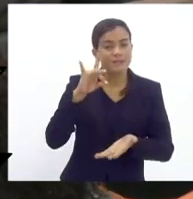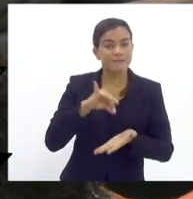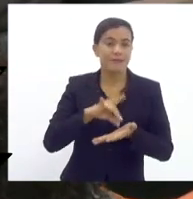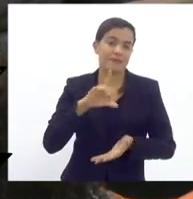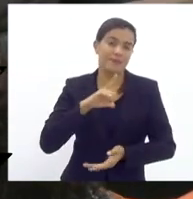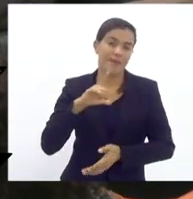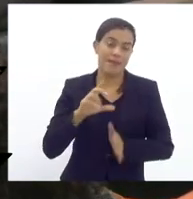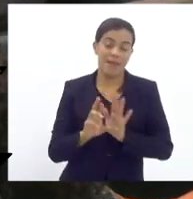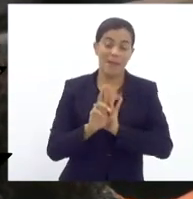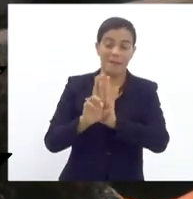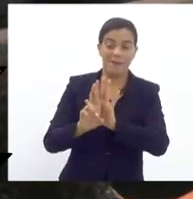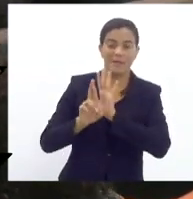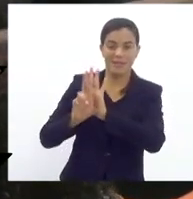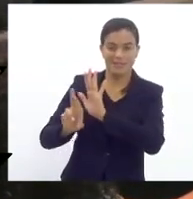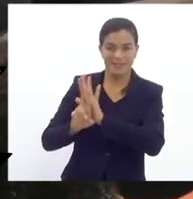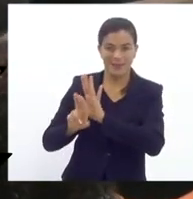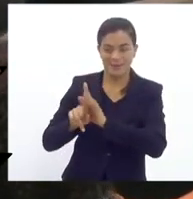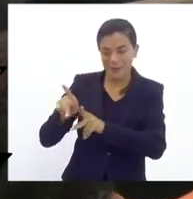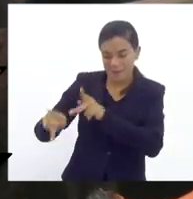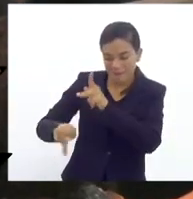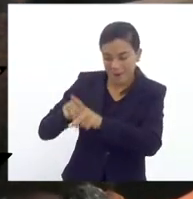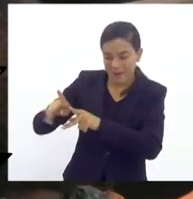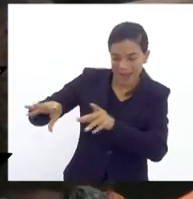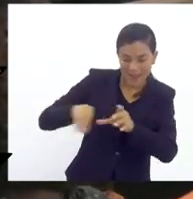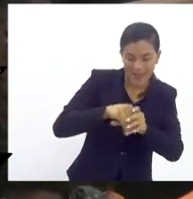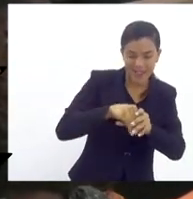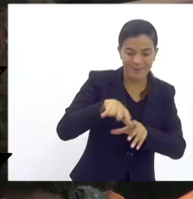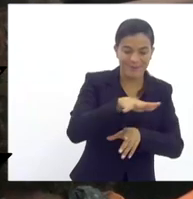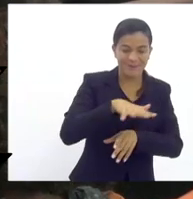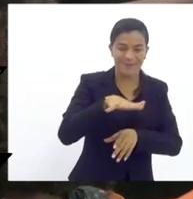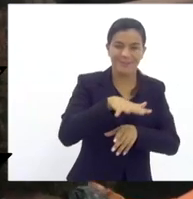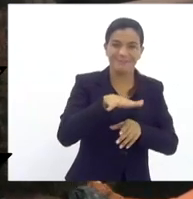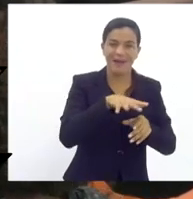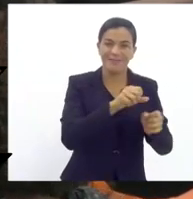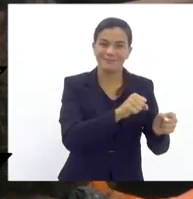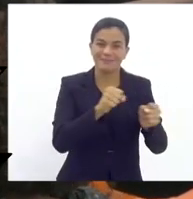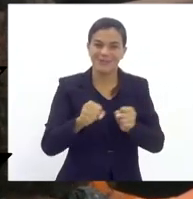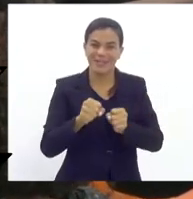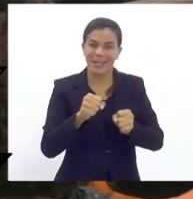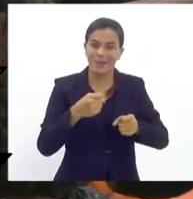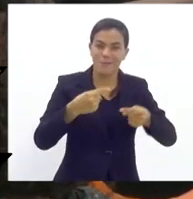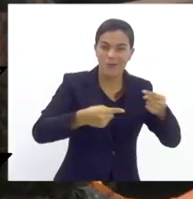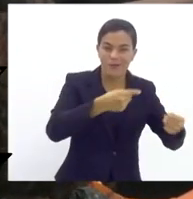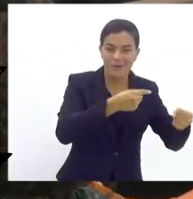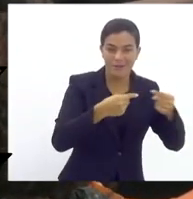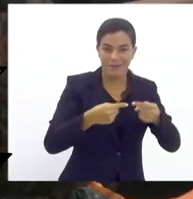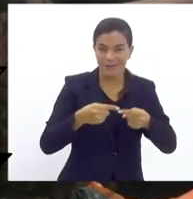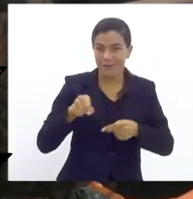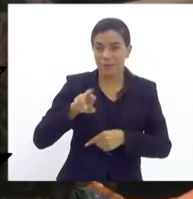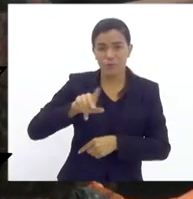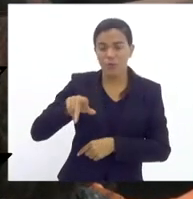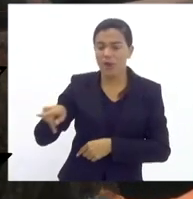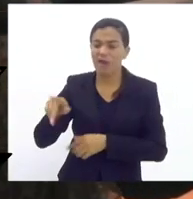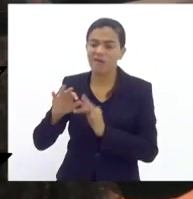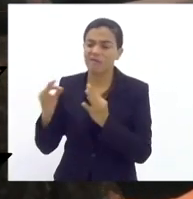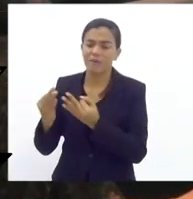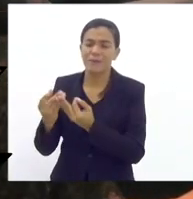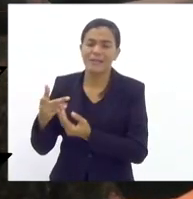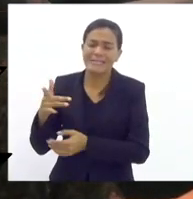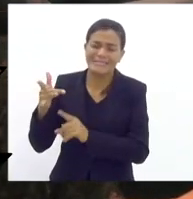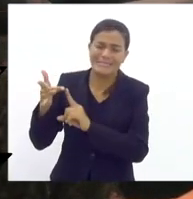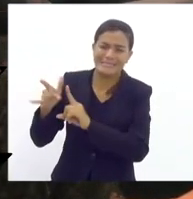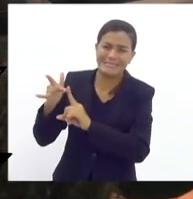representações populares dentro dos espaços de poder as que ninguém deveria ser um familiar de vítima mas